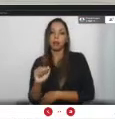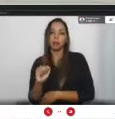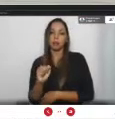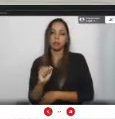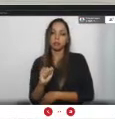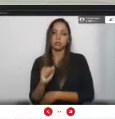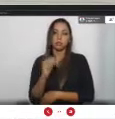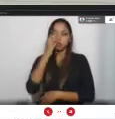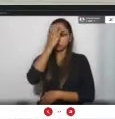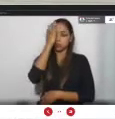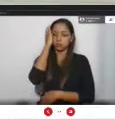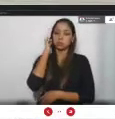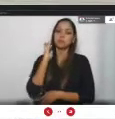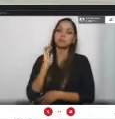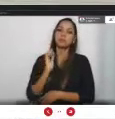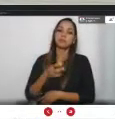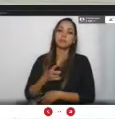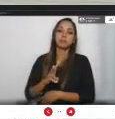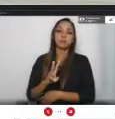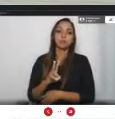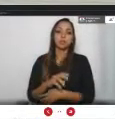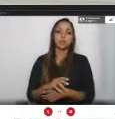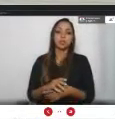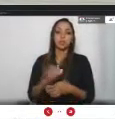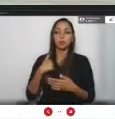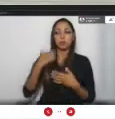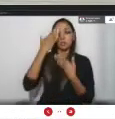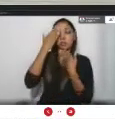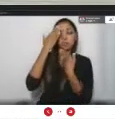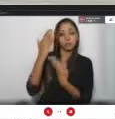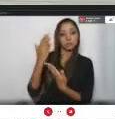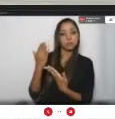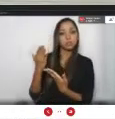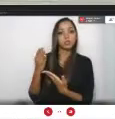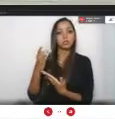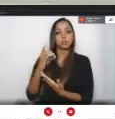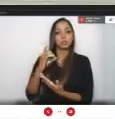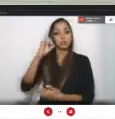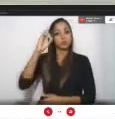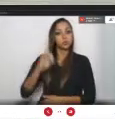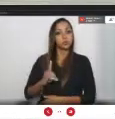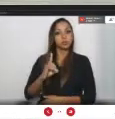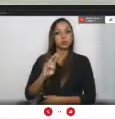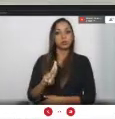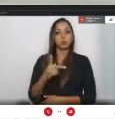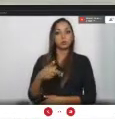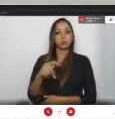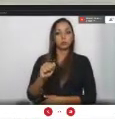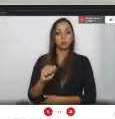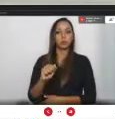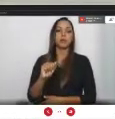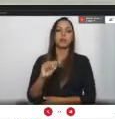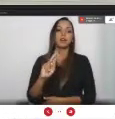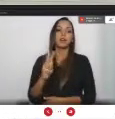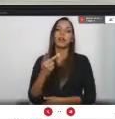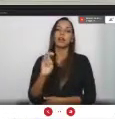contando. Agradeço assim, também o diretor da UPA, Henrique, sempre dando